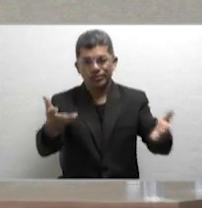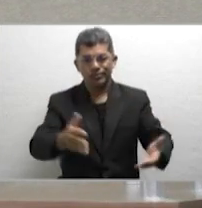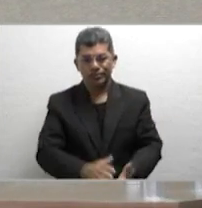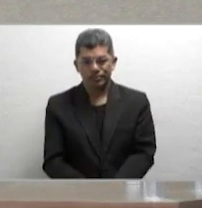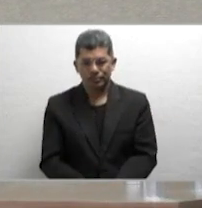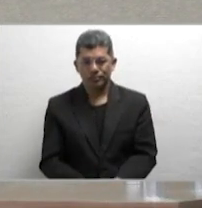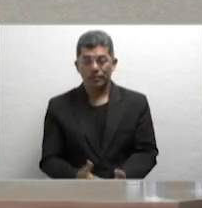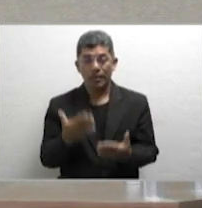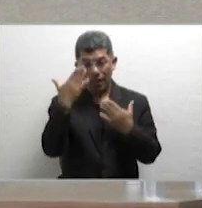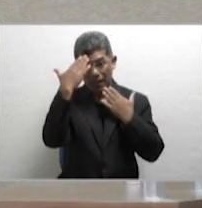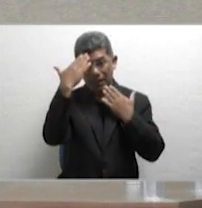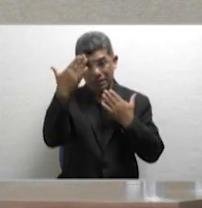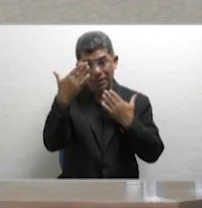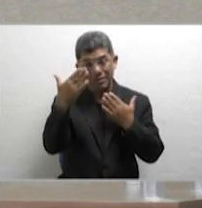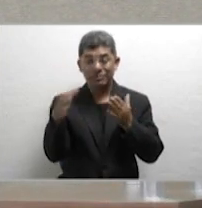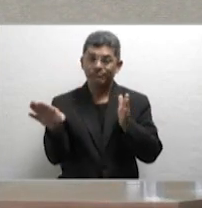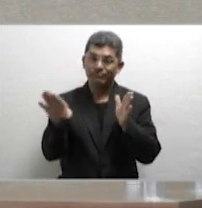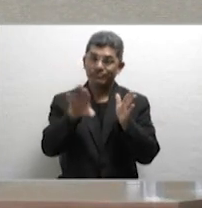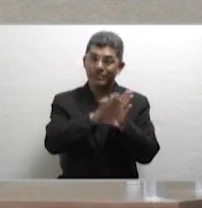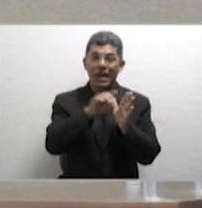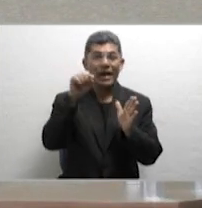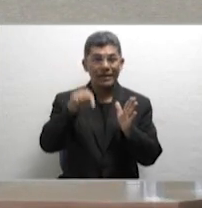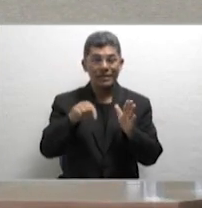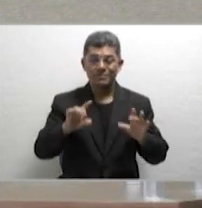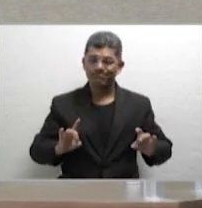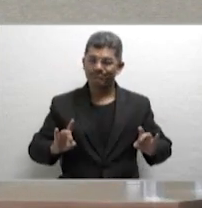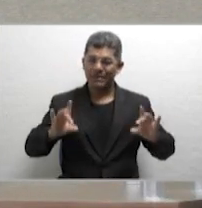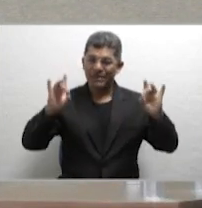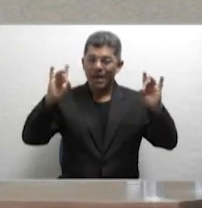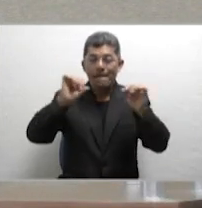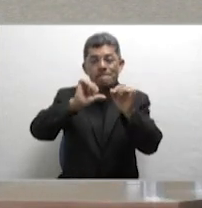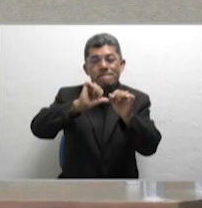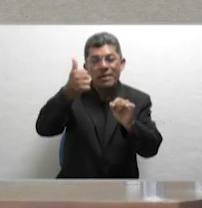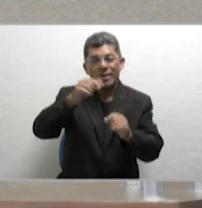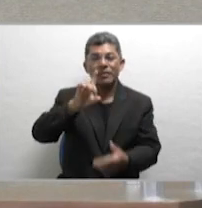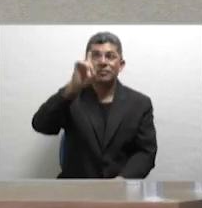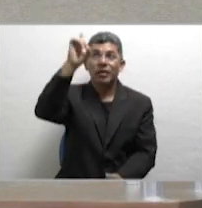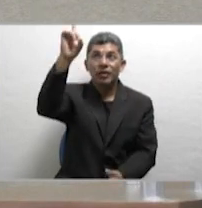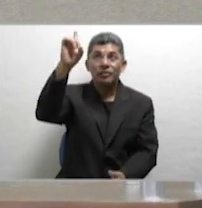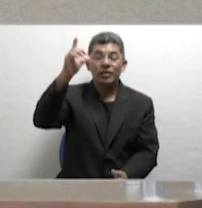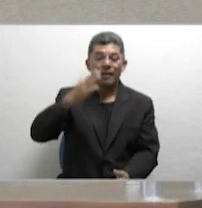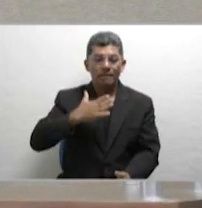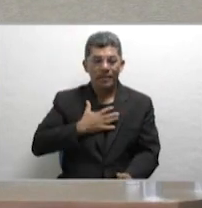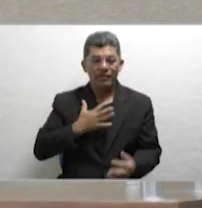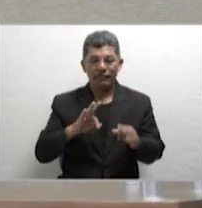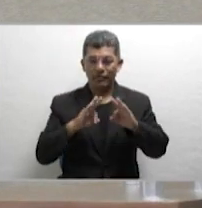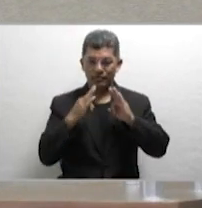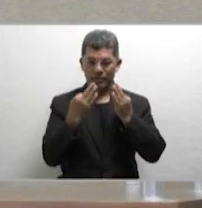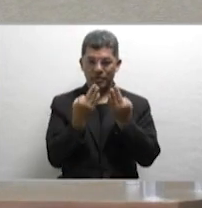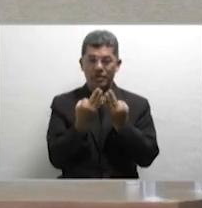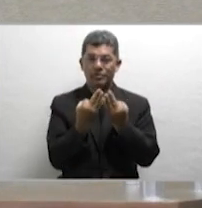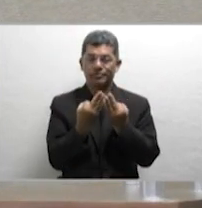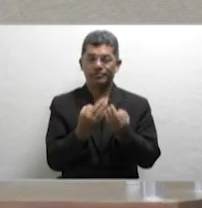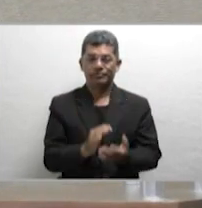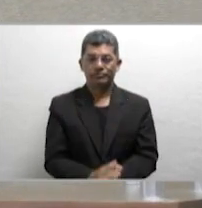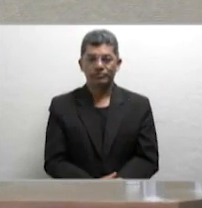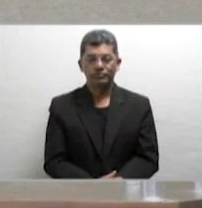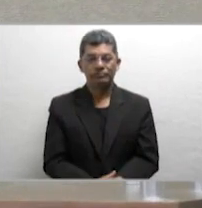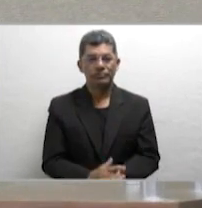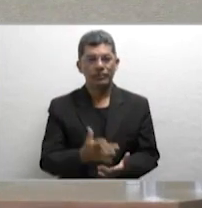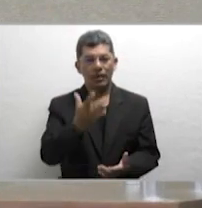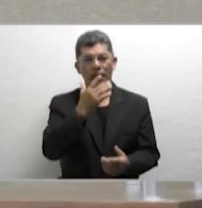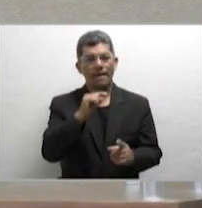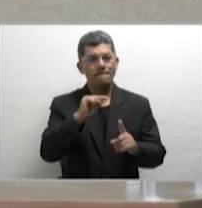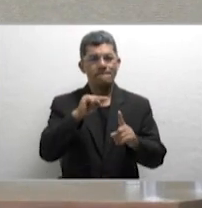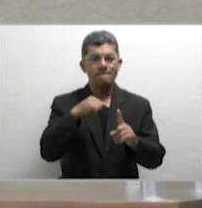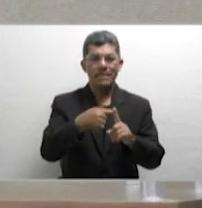a oportunidade de estar aqui, em especial a Deus, acima de tudo, a minha família, aos mais de